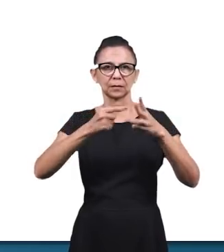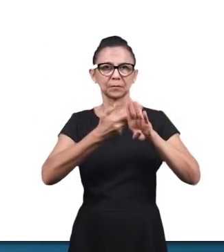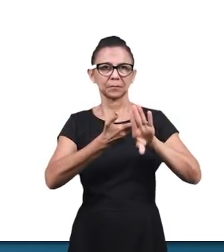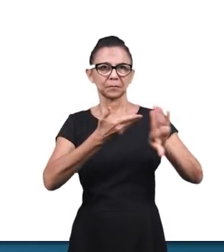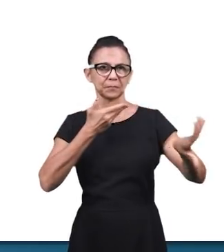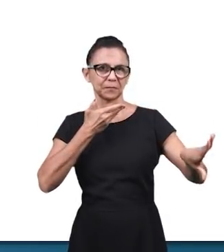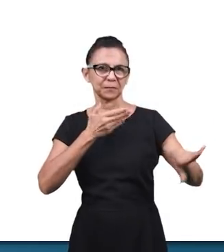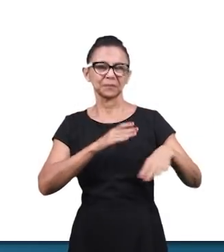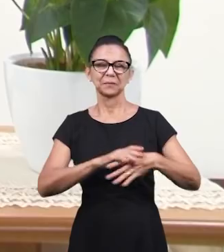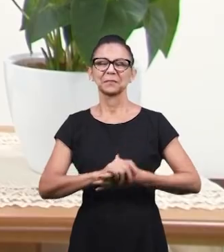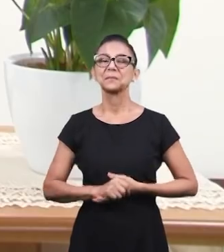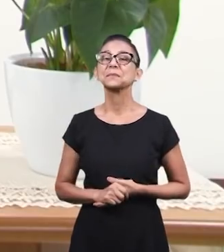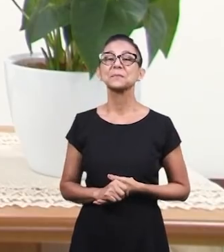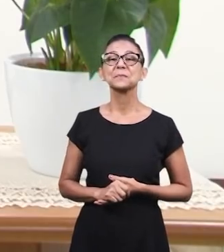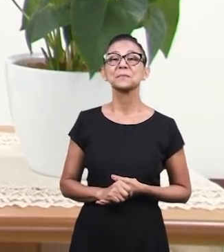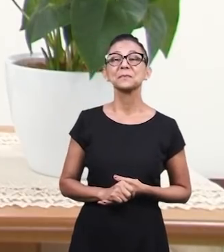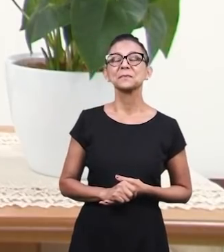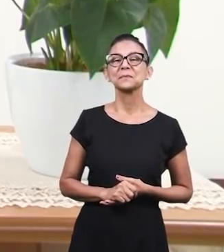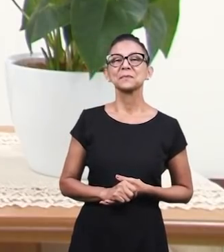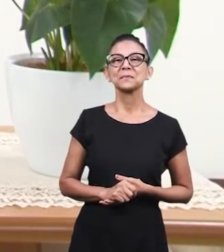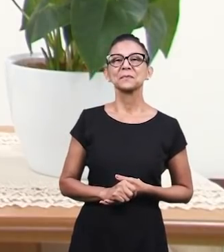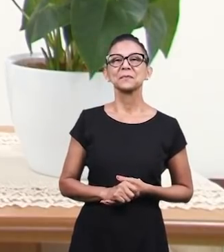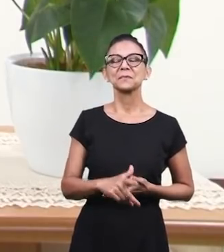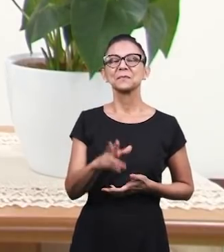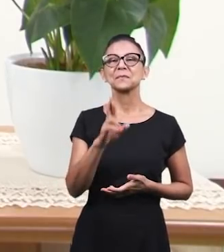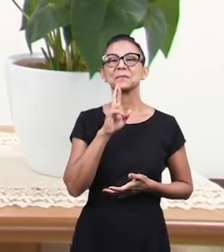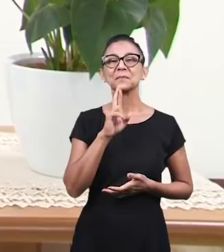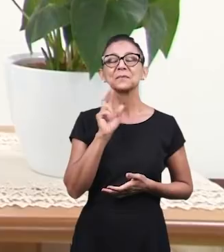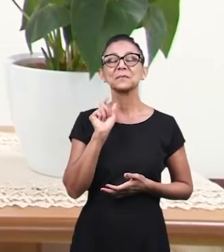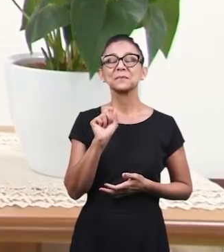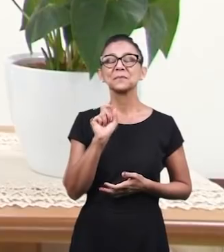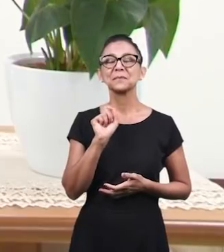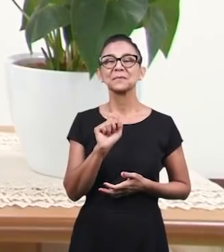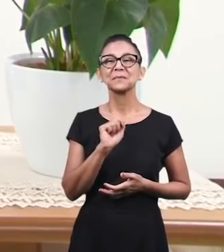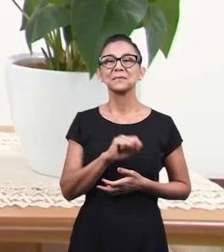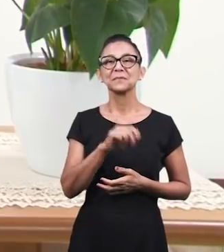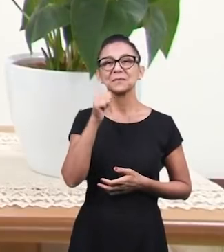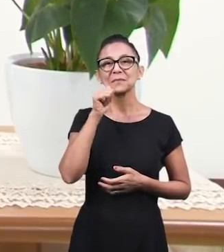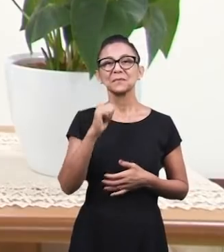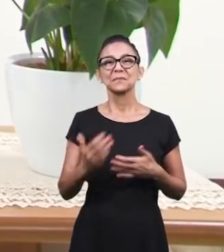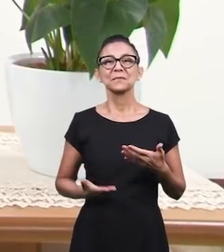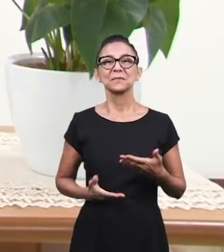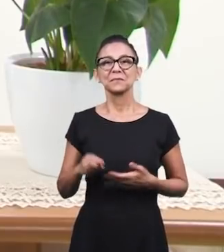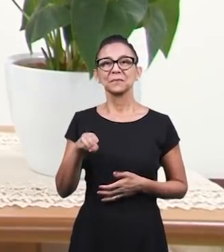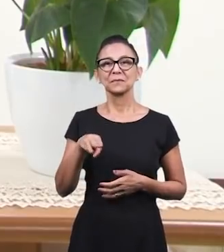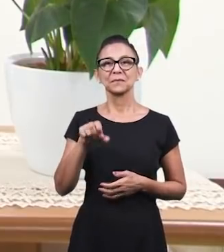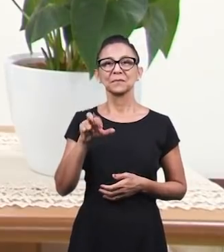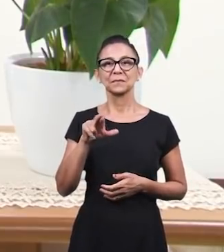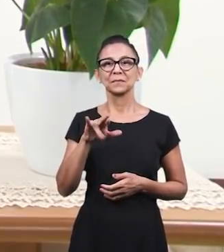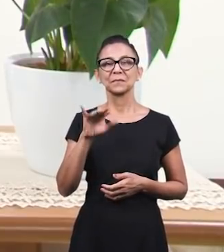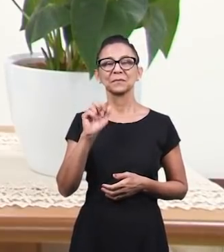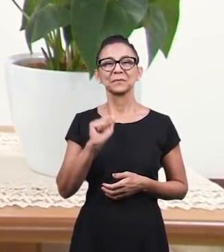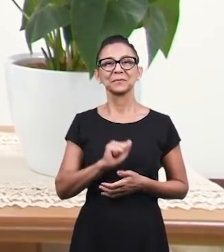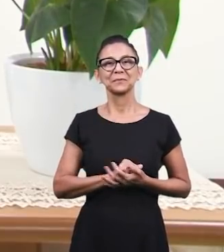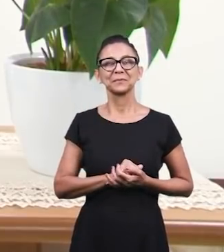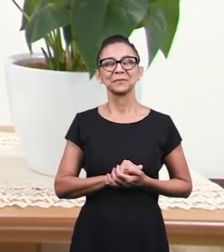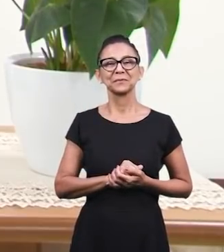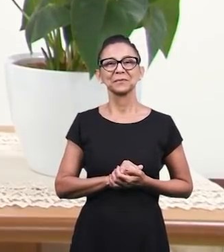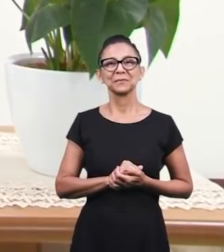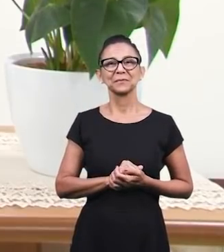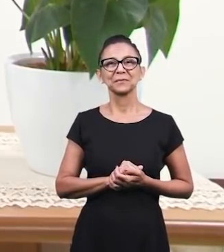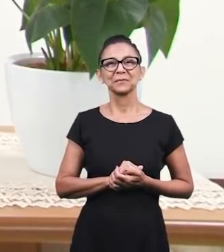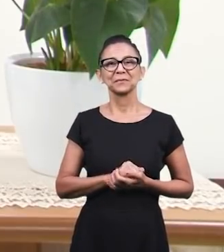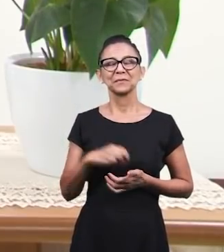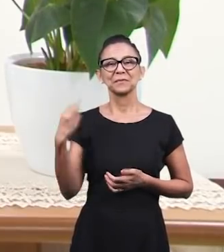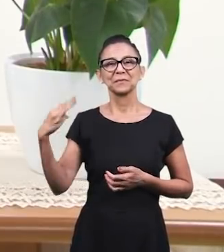à santificação. Quem vai responder relativo à eleição é a senhora Maria Lucília Marques Moreno,